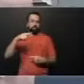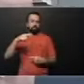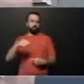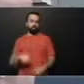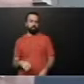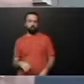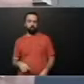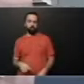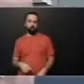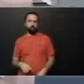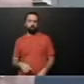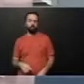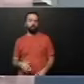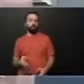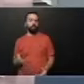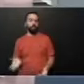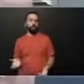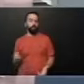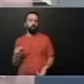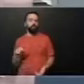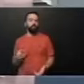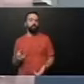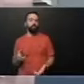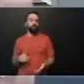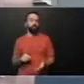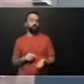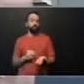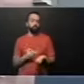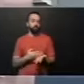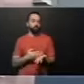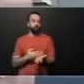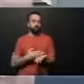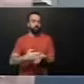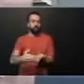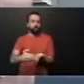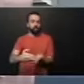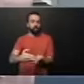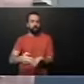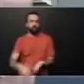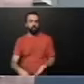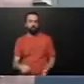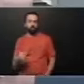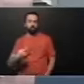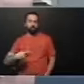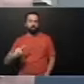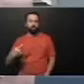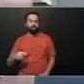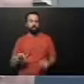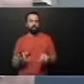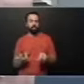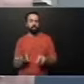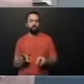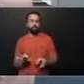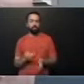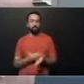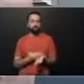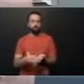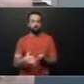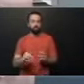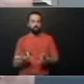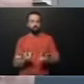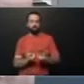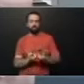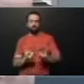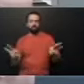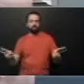Maiúscula, né? Então já deu para perceber o quê? Que esta letrinha é a primeira da frase. Nós vamos começar a frase com a